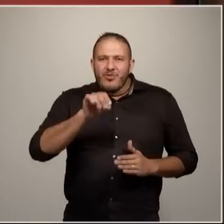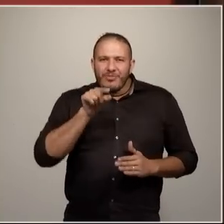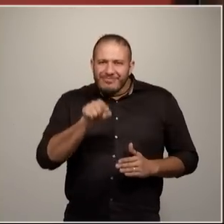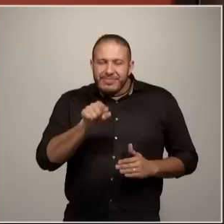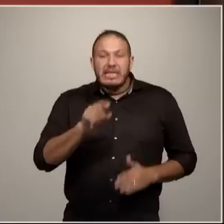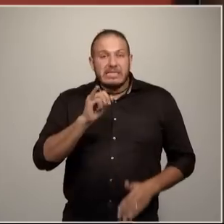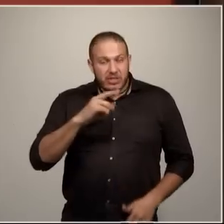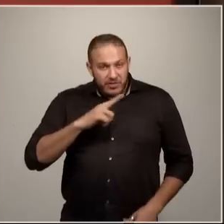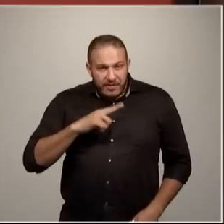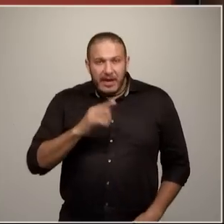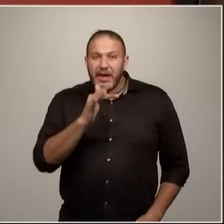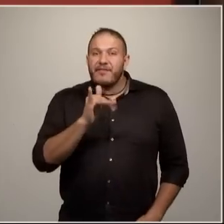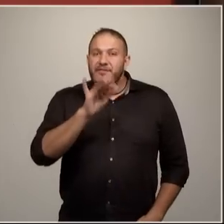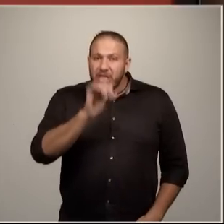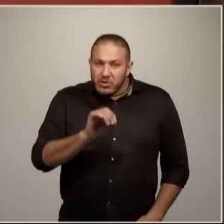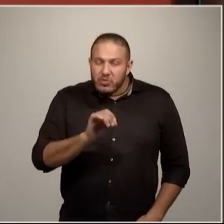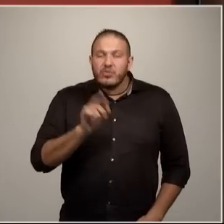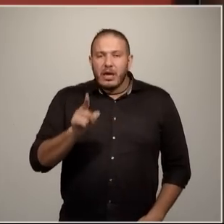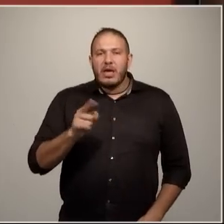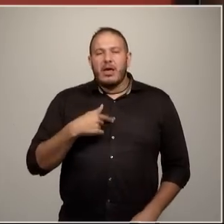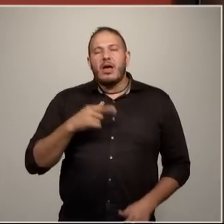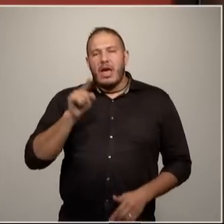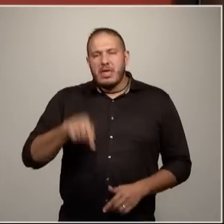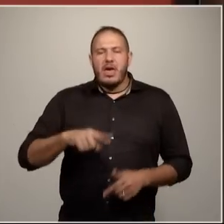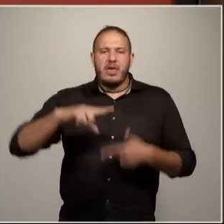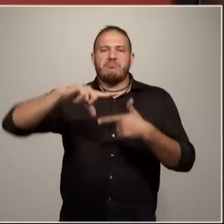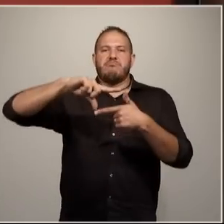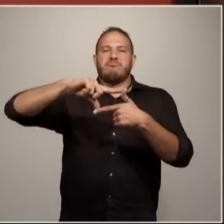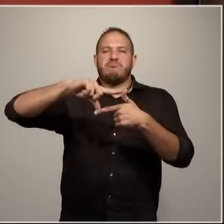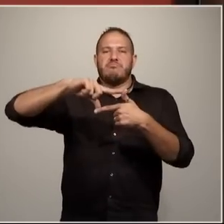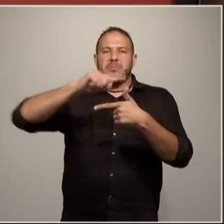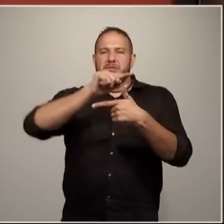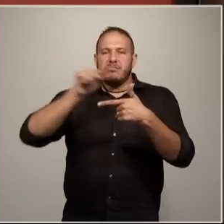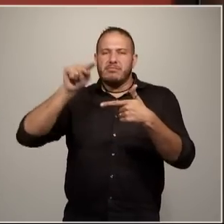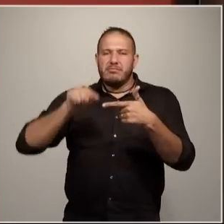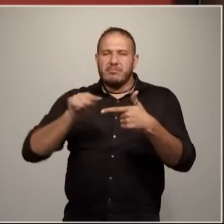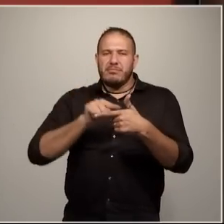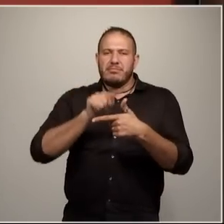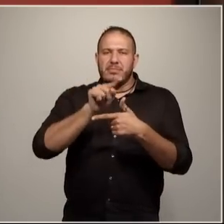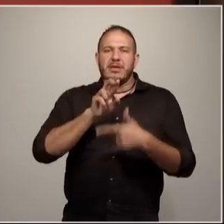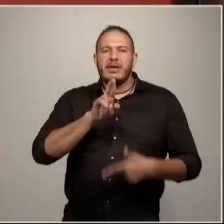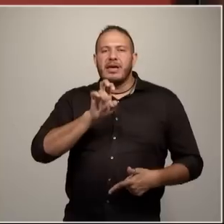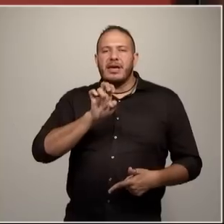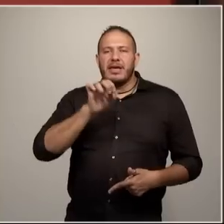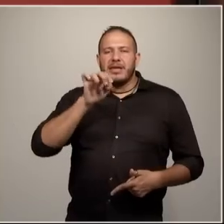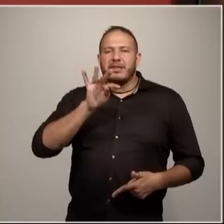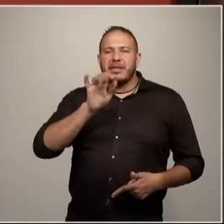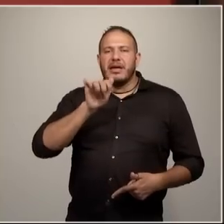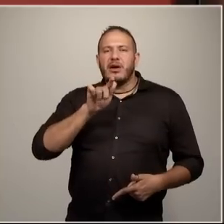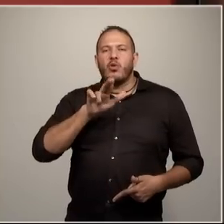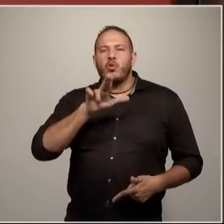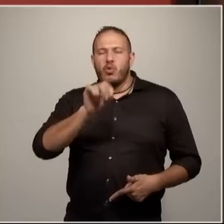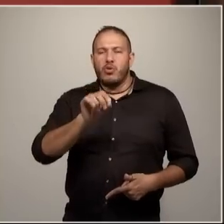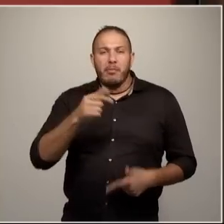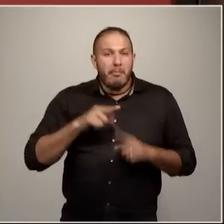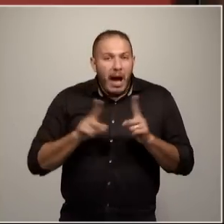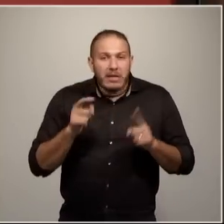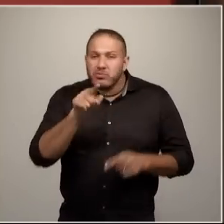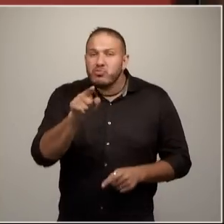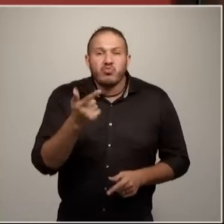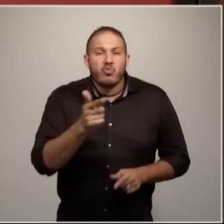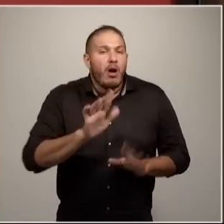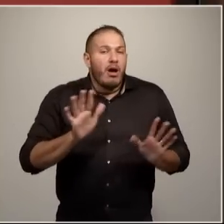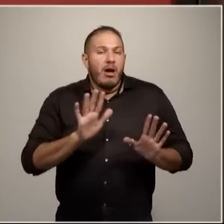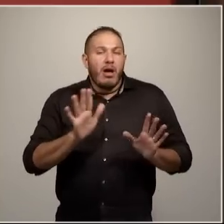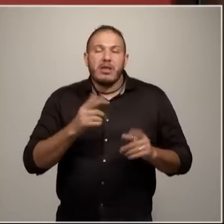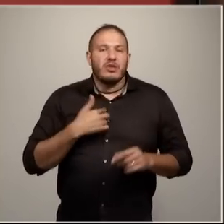fixos, é porque o domínio é retângulo. Como o nosso domínio não é retângulo, então